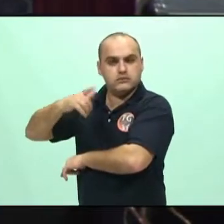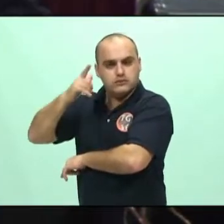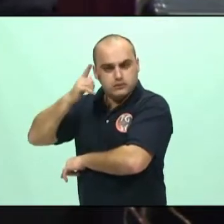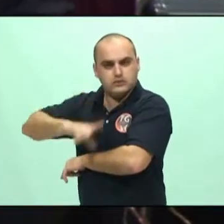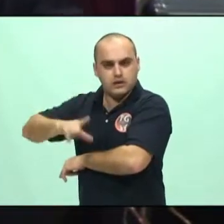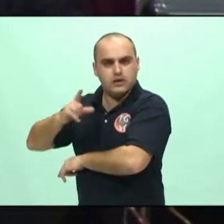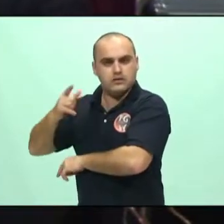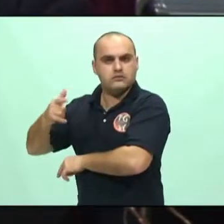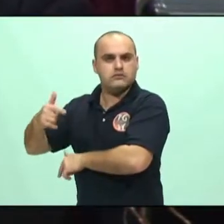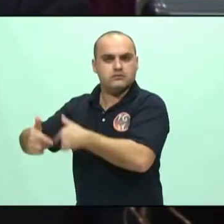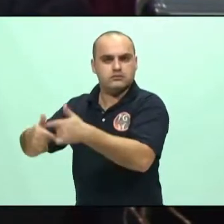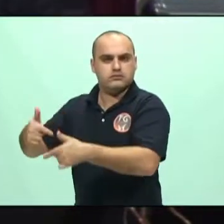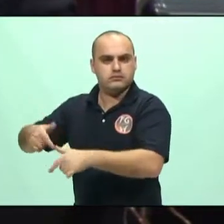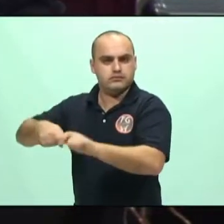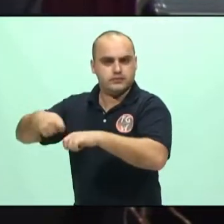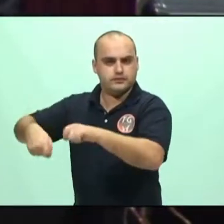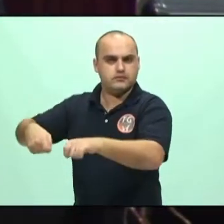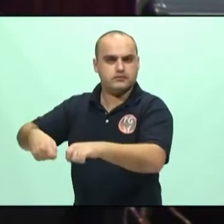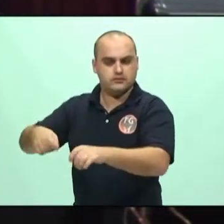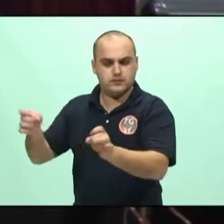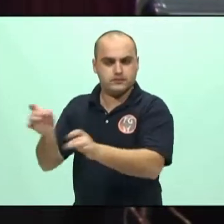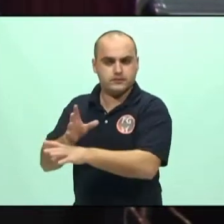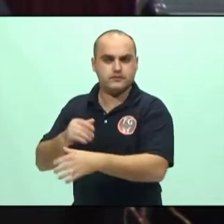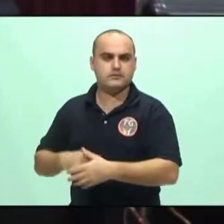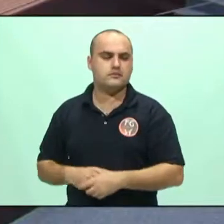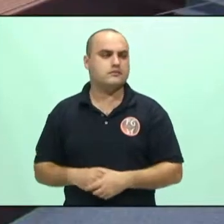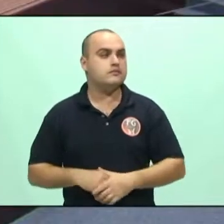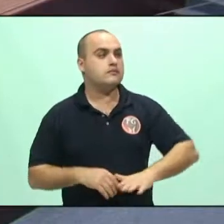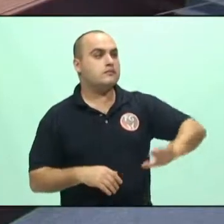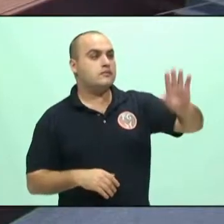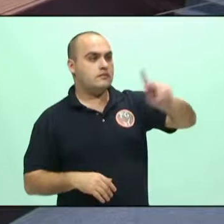era que eu tinha Parabéns pelo seu requerimento